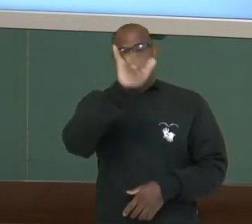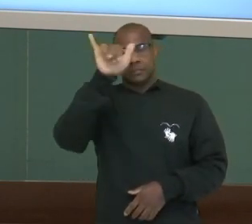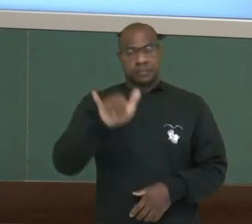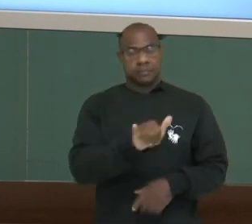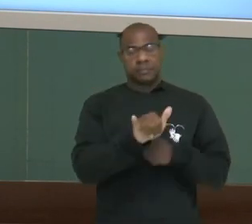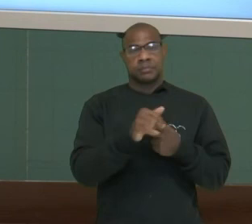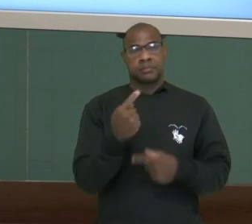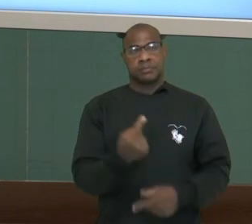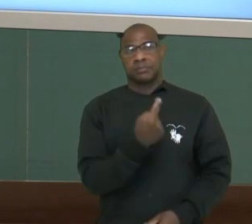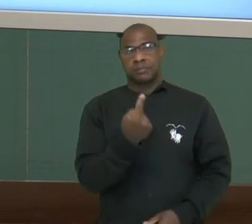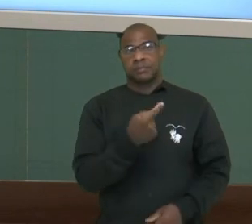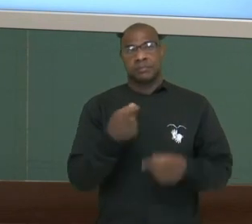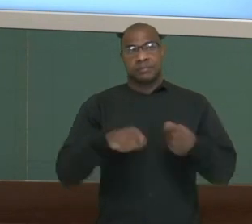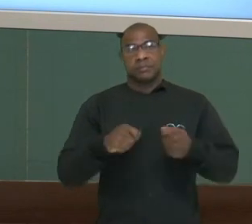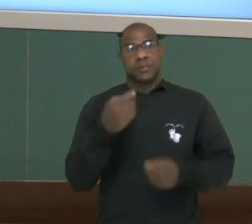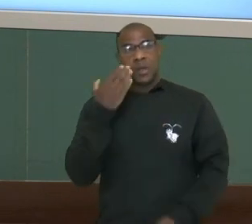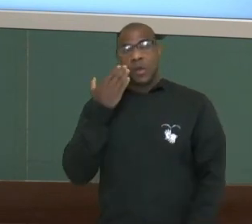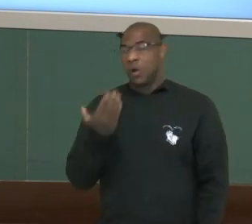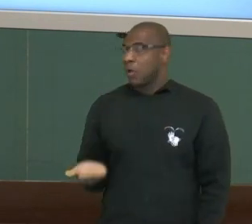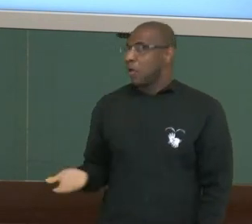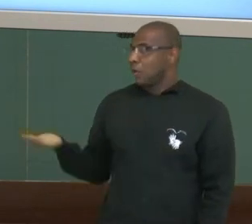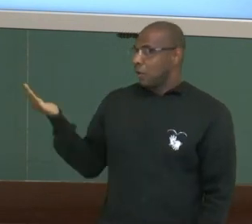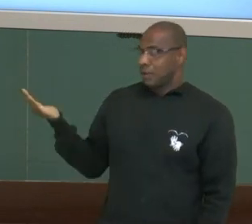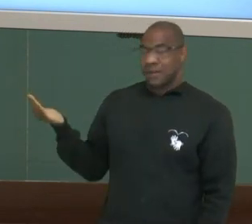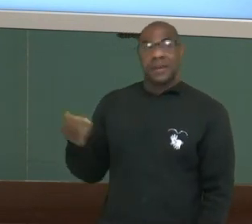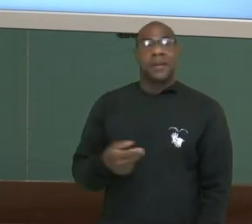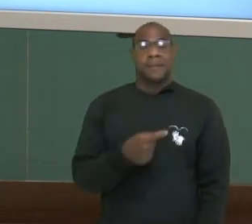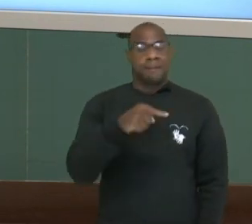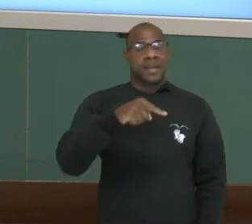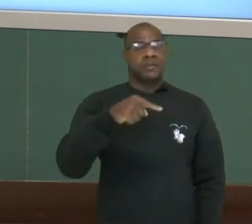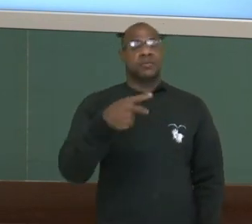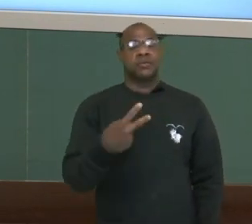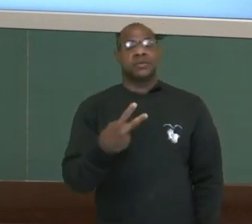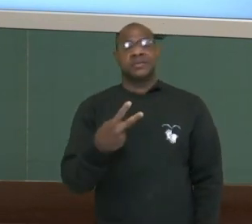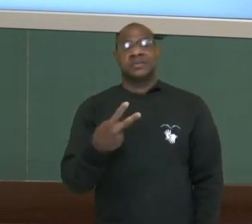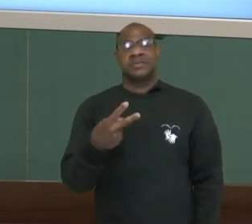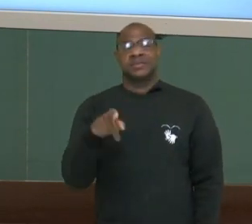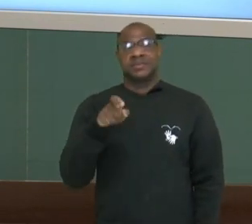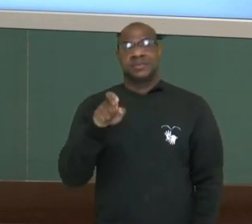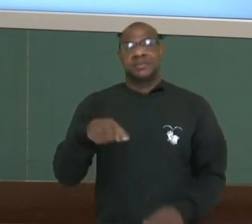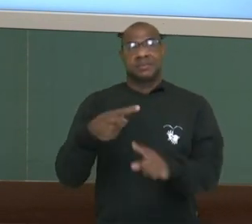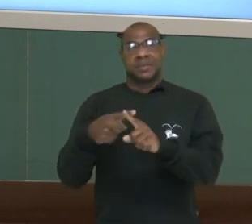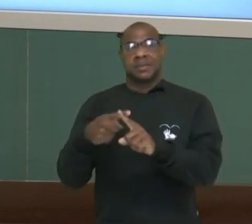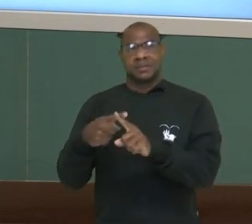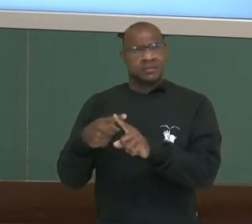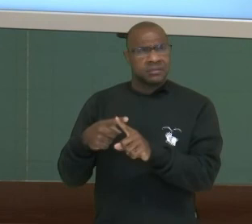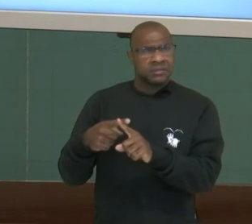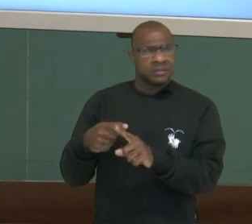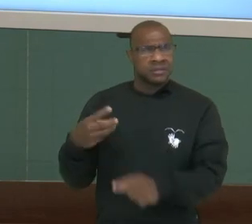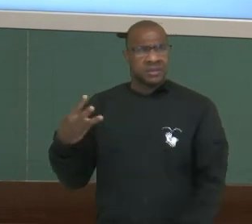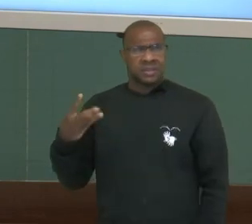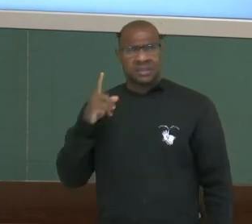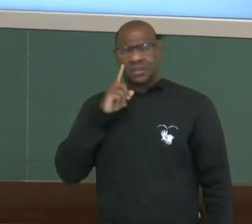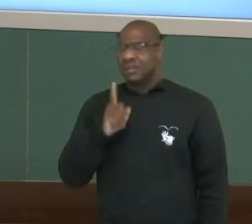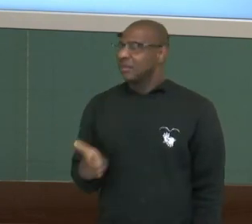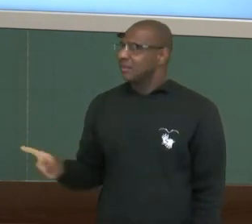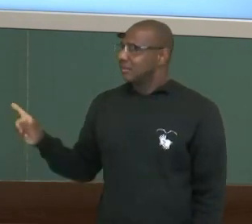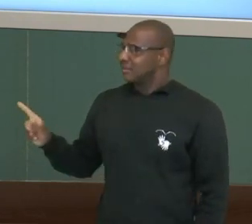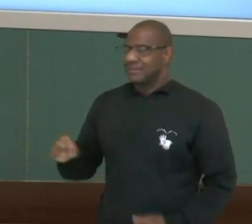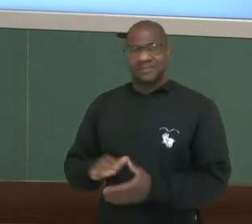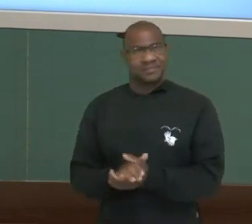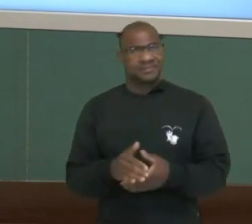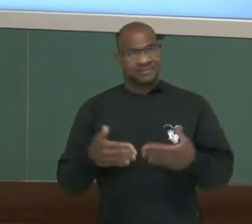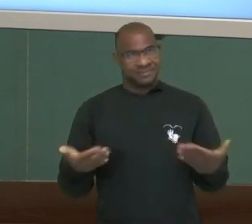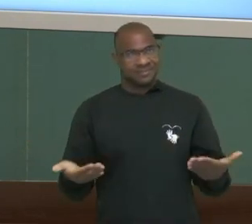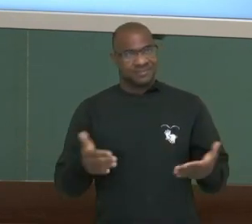valor de y, ficamos que menos 2x mais 3, o valor que está multiplicando o x, é exatamente o